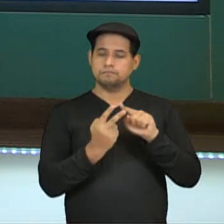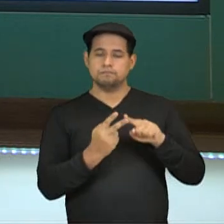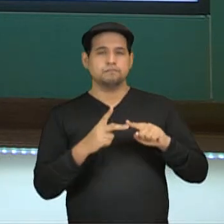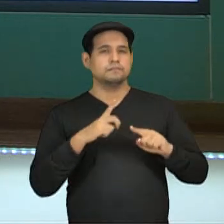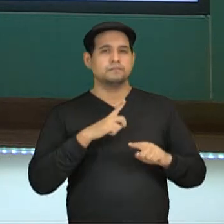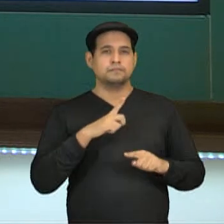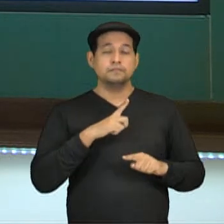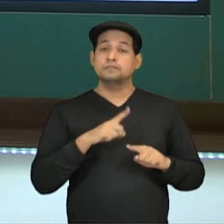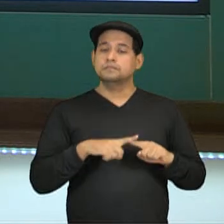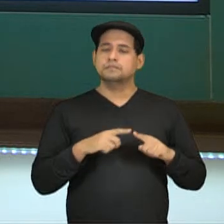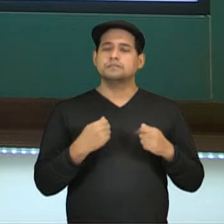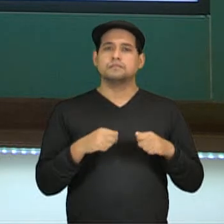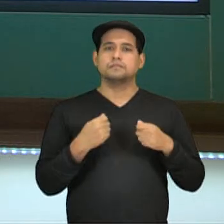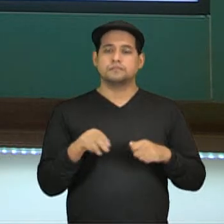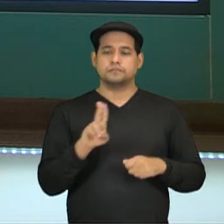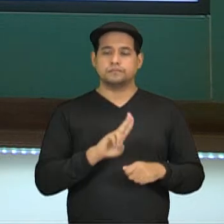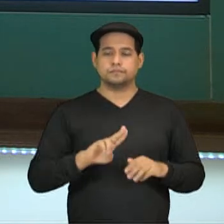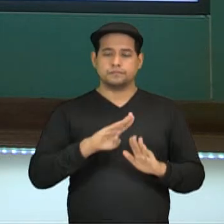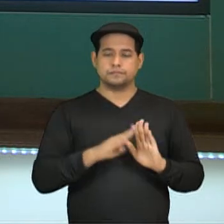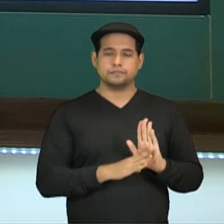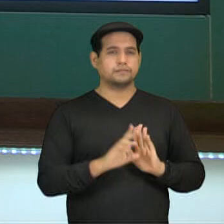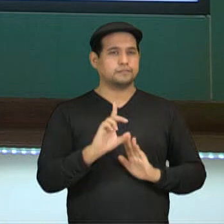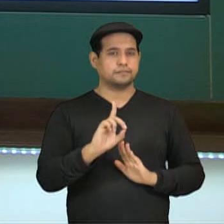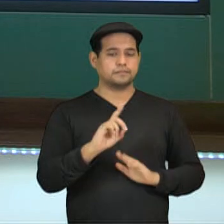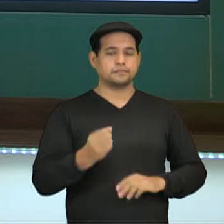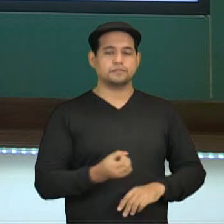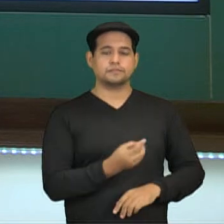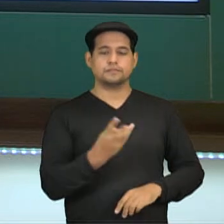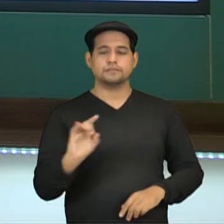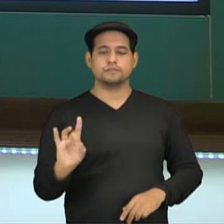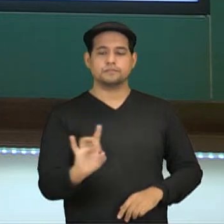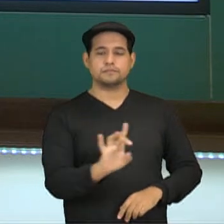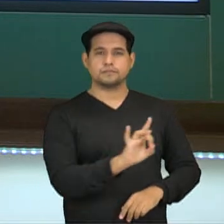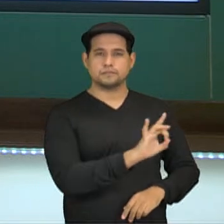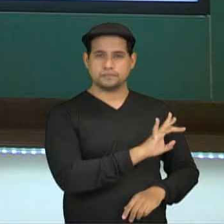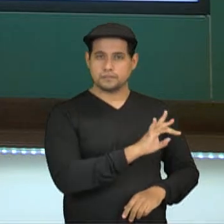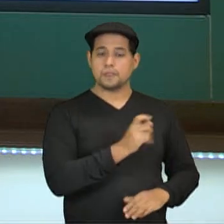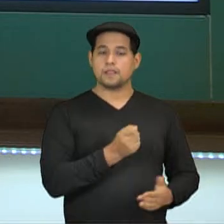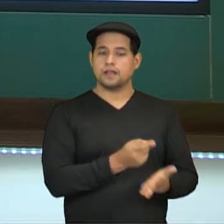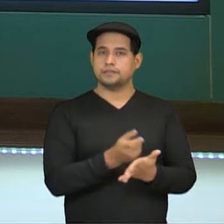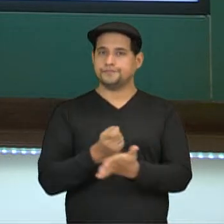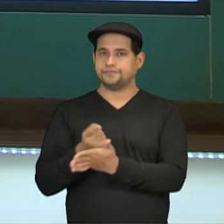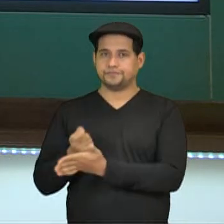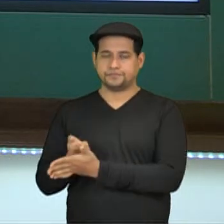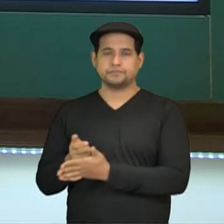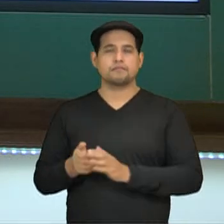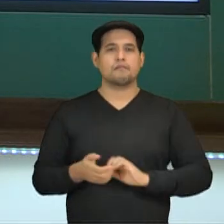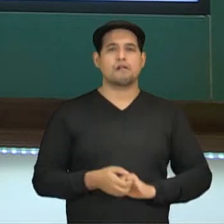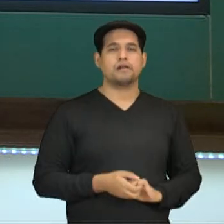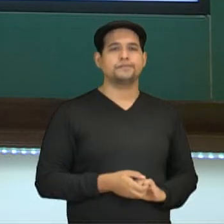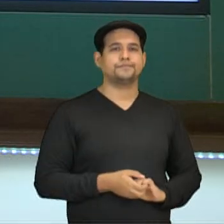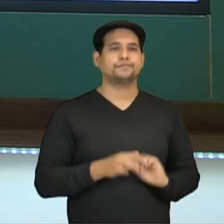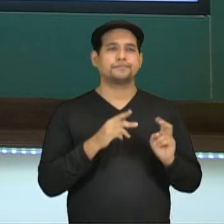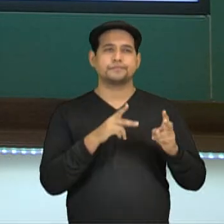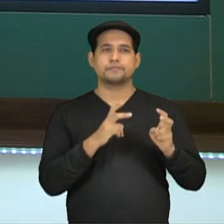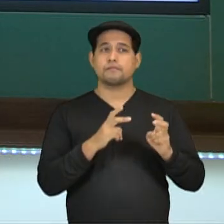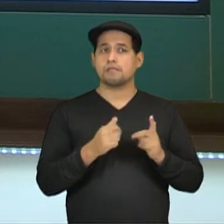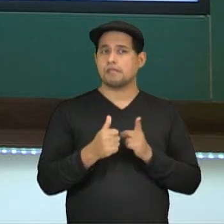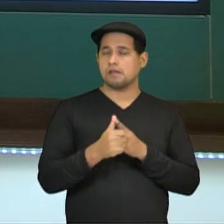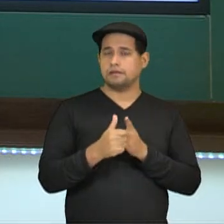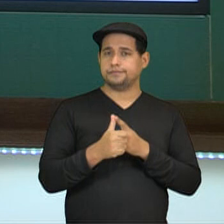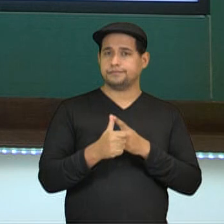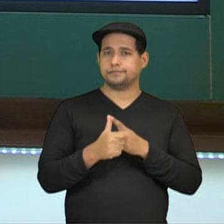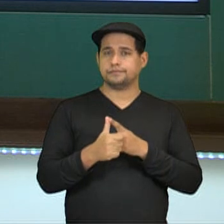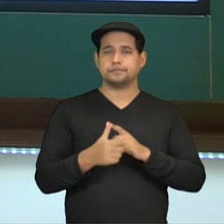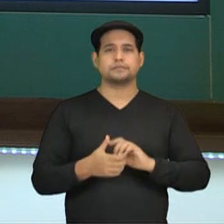encontradas, mas para isso vamos isolar D, que é a quantia que cada morador paga, tá bom? Então olha lá, nessa primeira